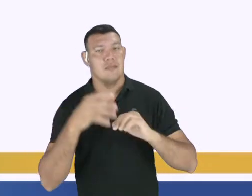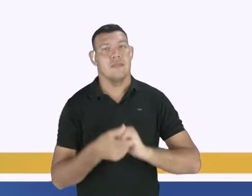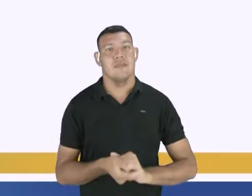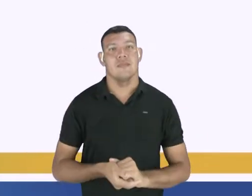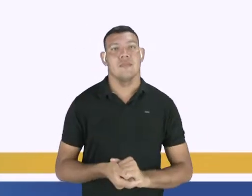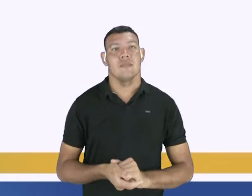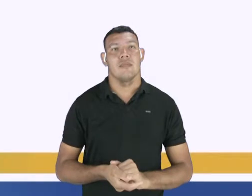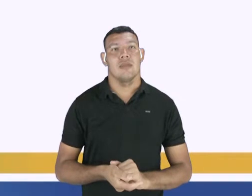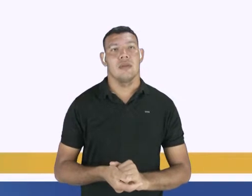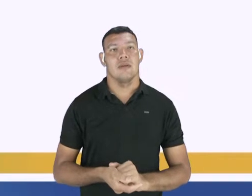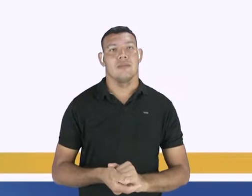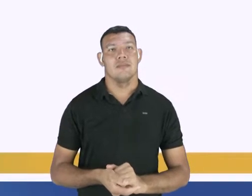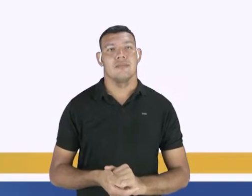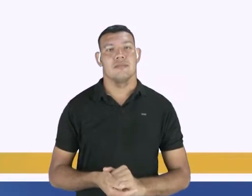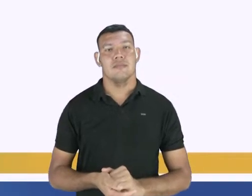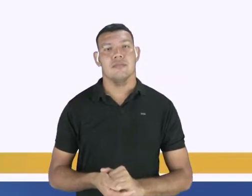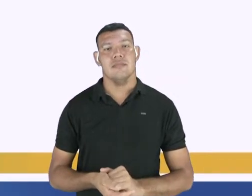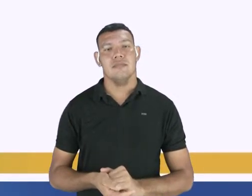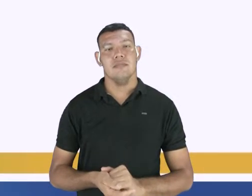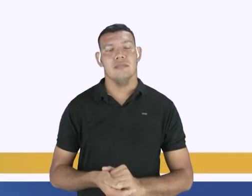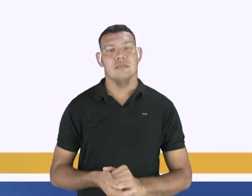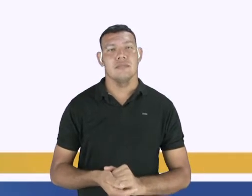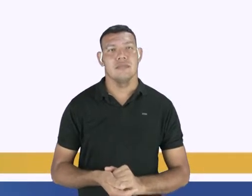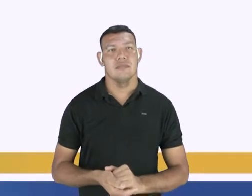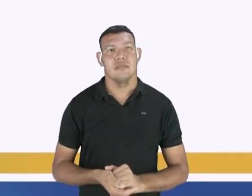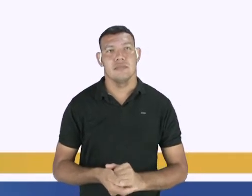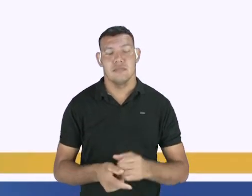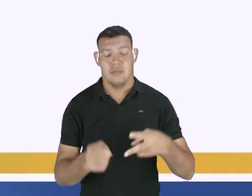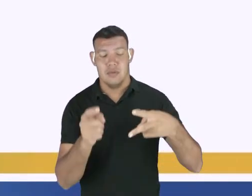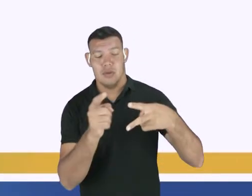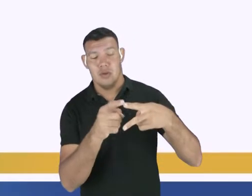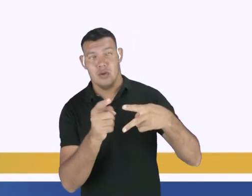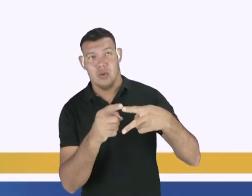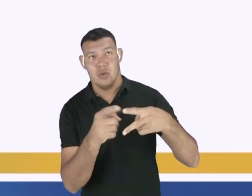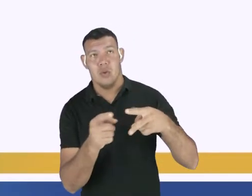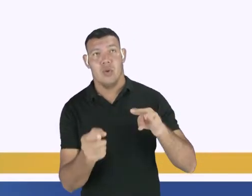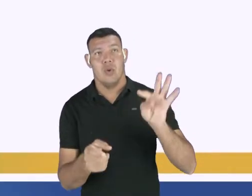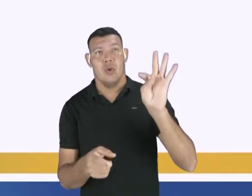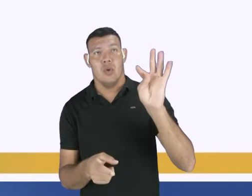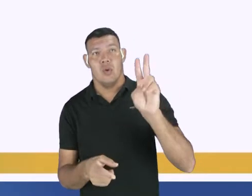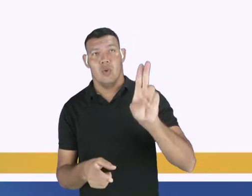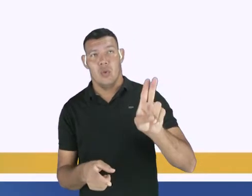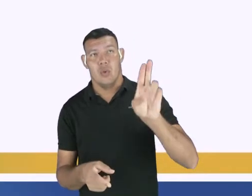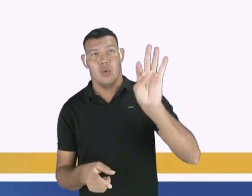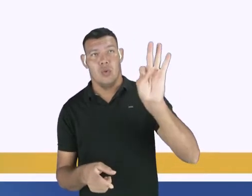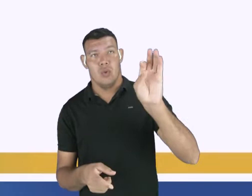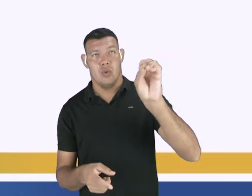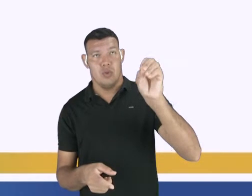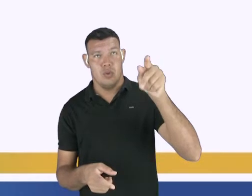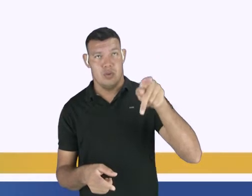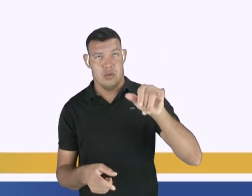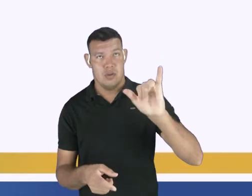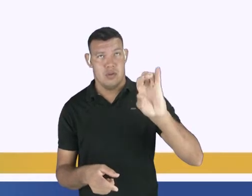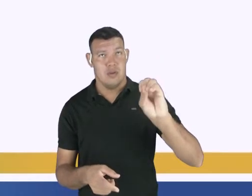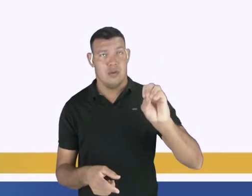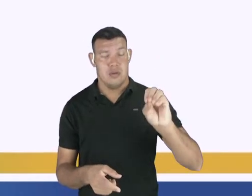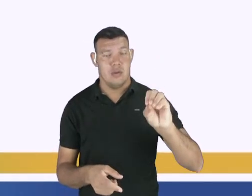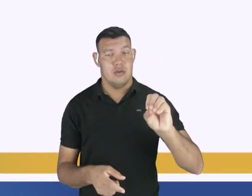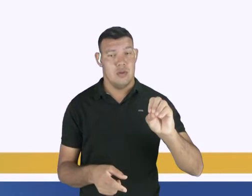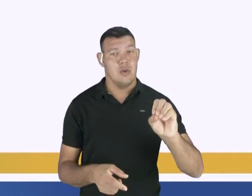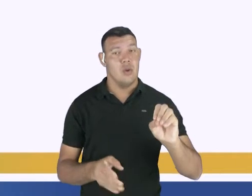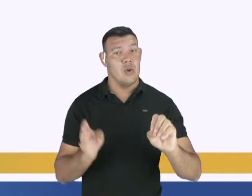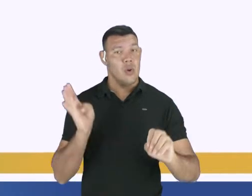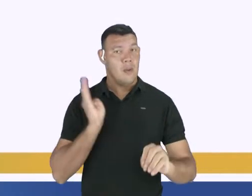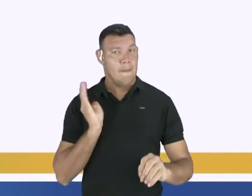O que é o socialismo utópico? O proletariado utópico acreditava que a burguesia no poder perceberia